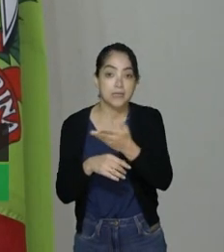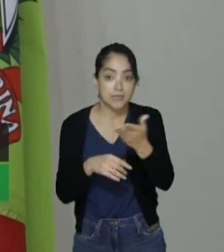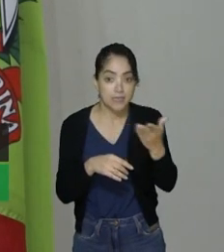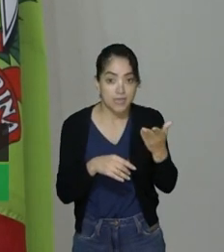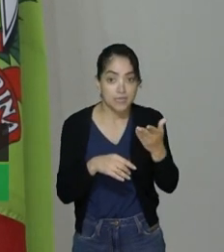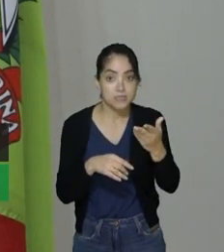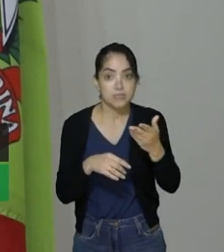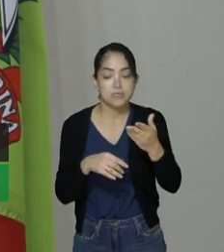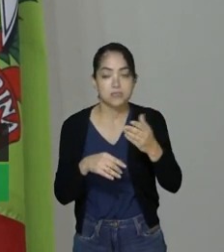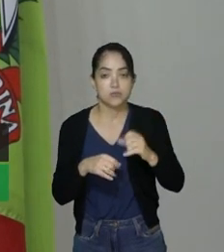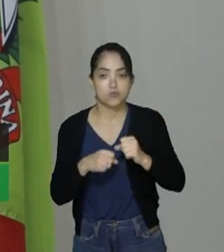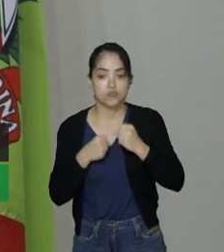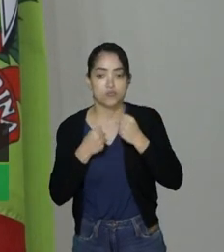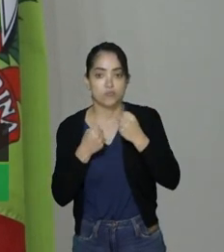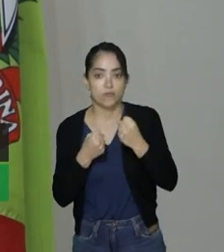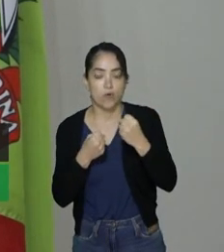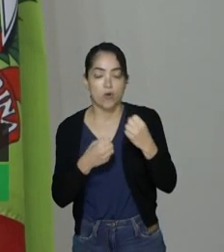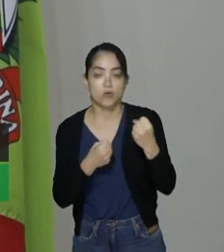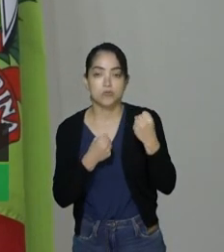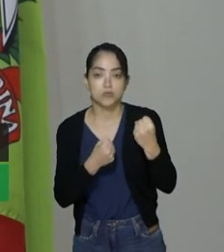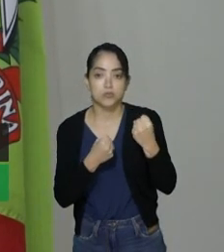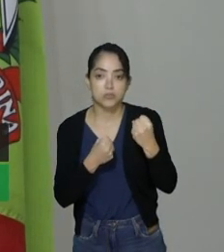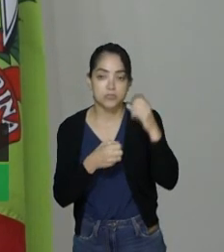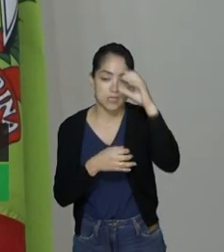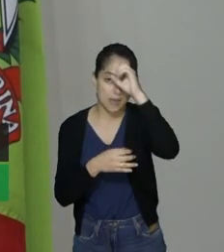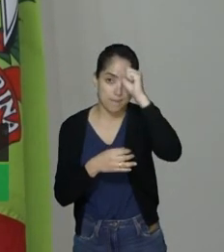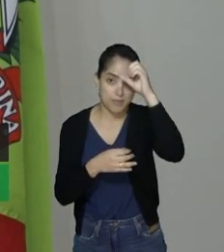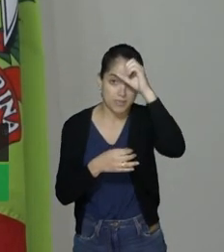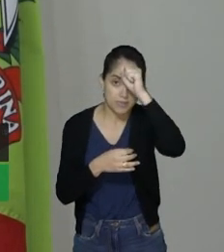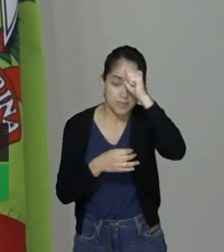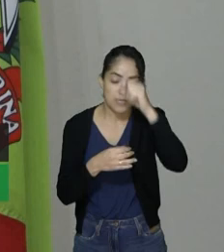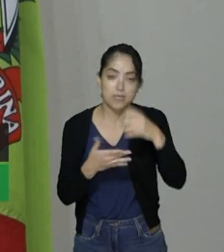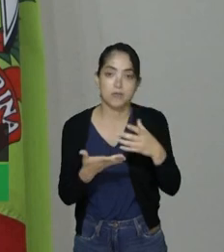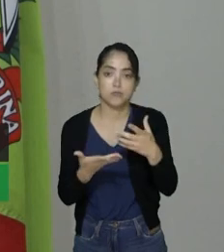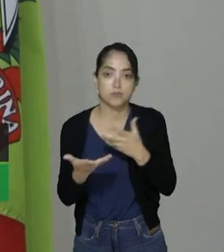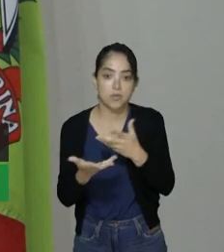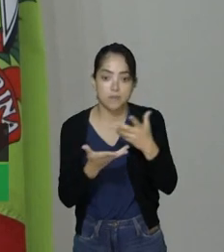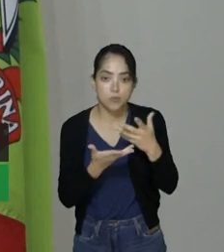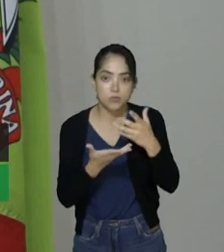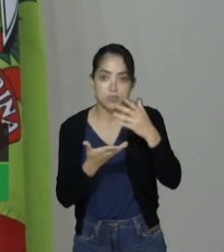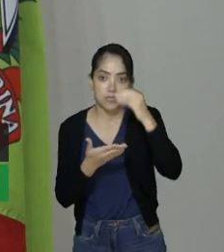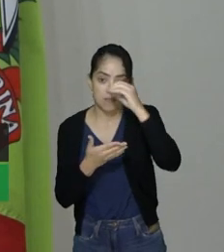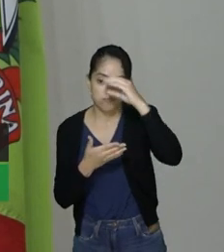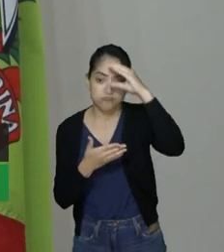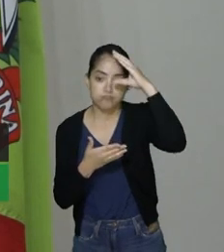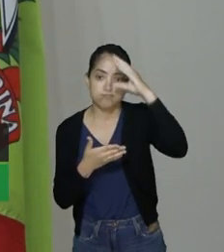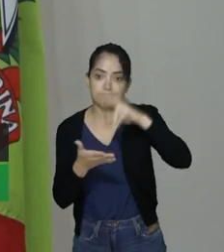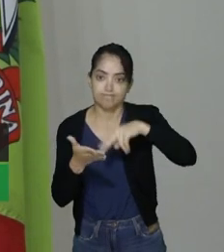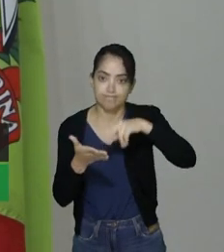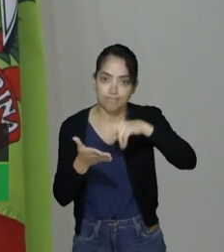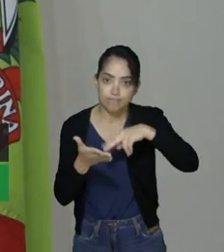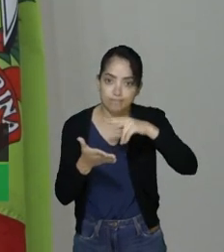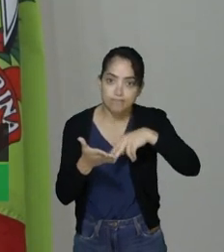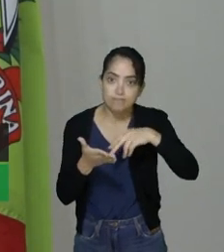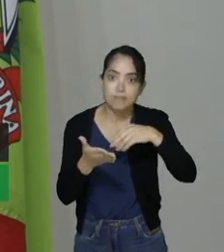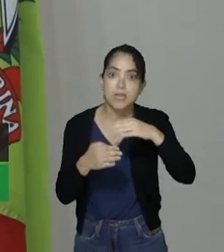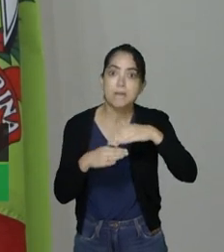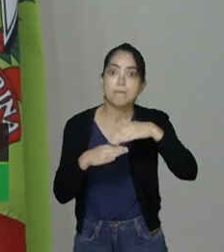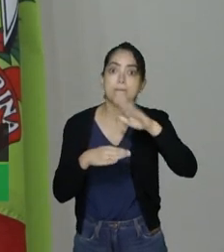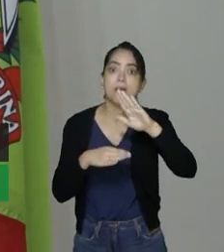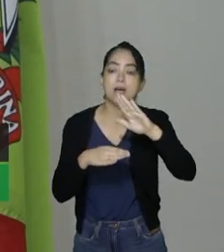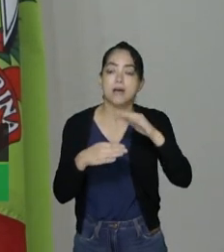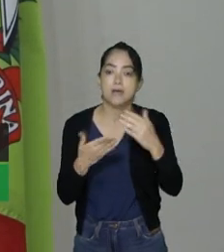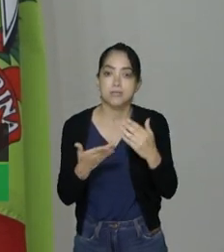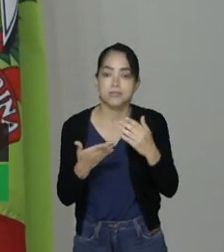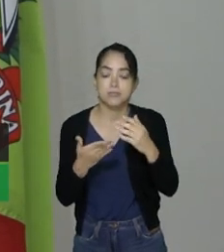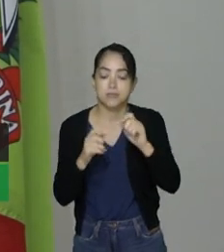forçam sempre a melhorar, a aprender mais, a buscar mais um conhecimento, a ler um pouquinho mais, a ficar